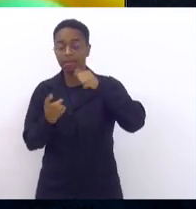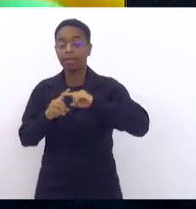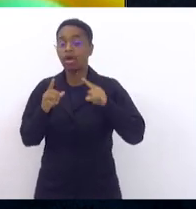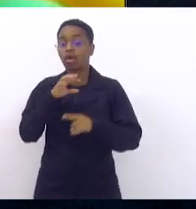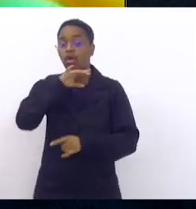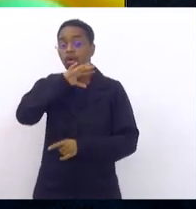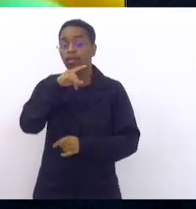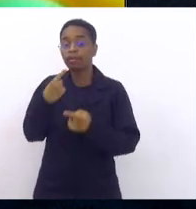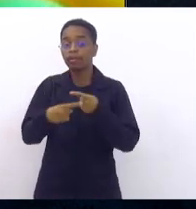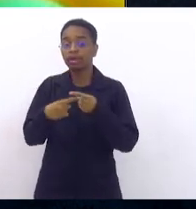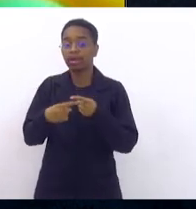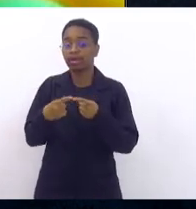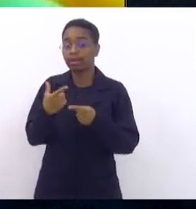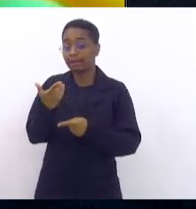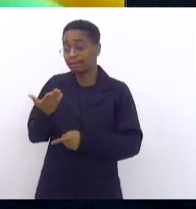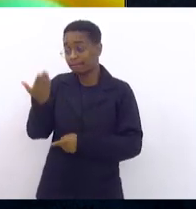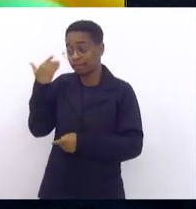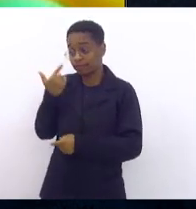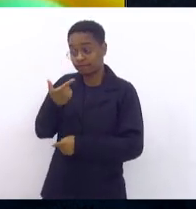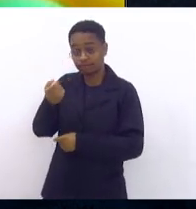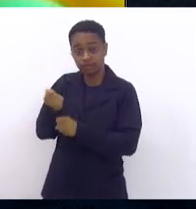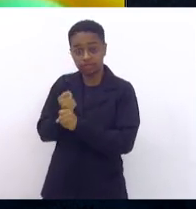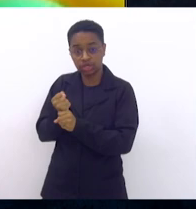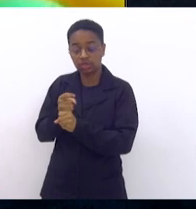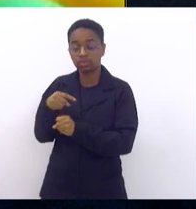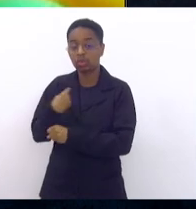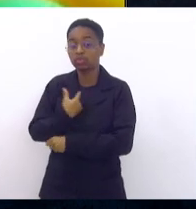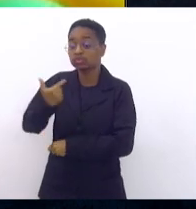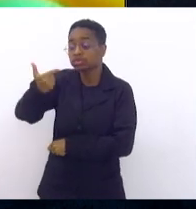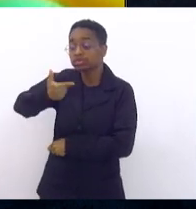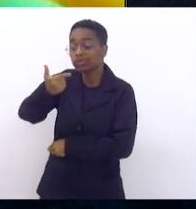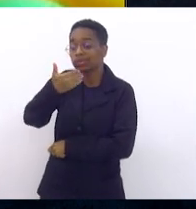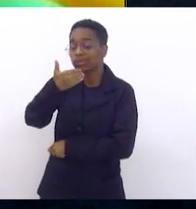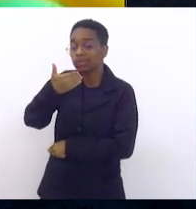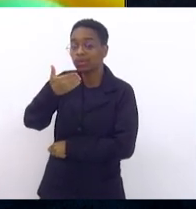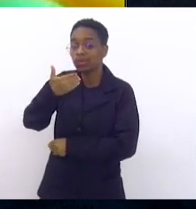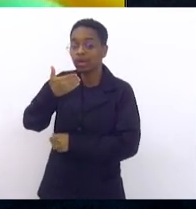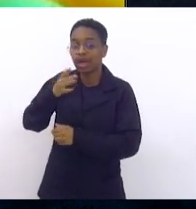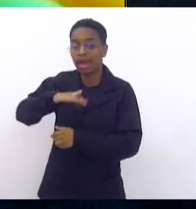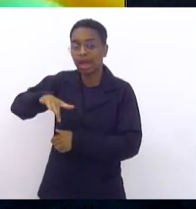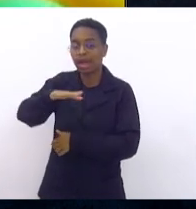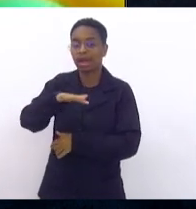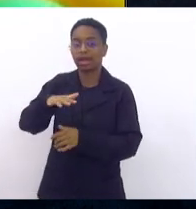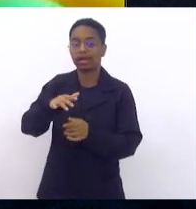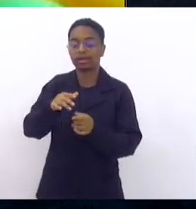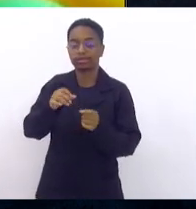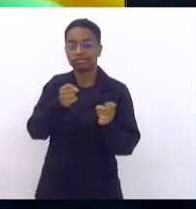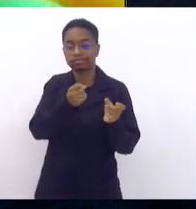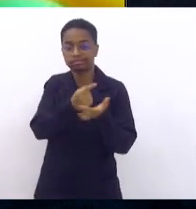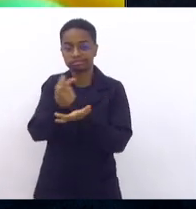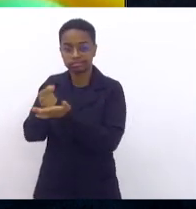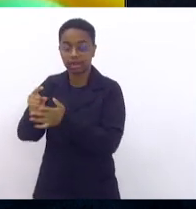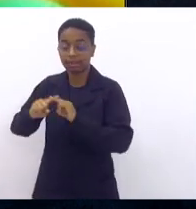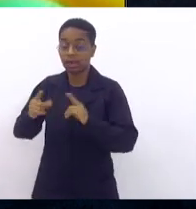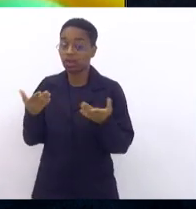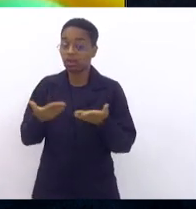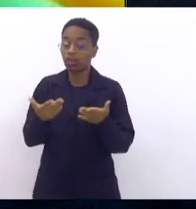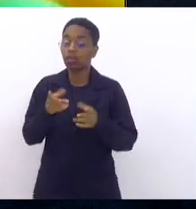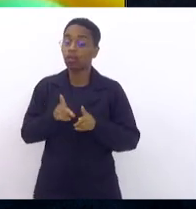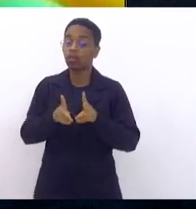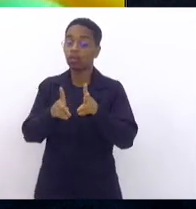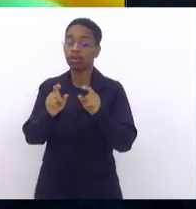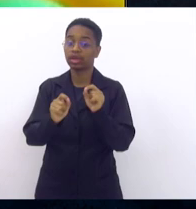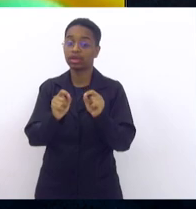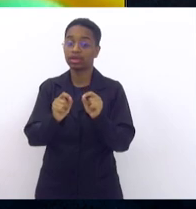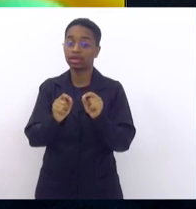há 20 anos atrás o Rio de Janeiro era o segundo mercado consumidor e hoje a gente continua sendo